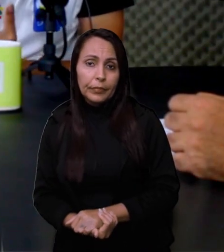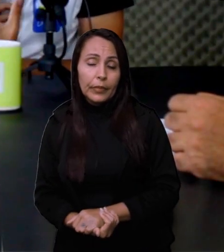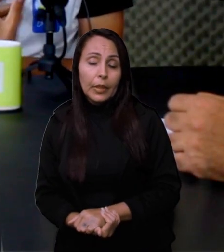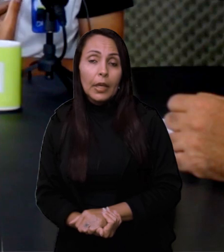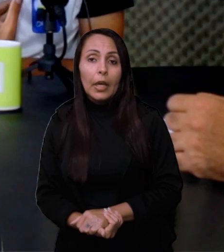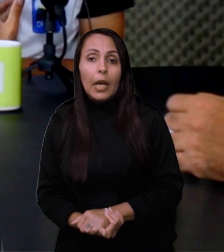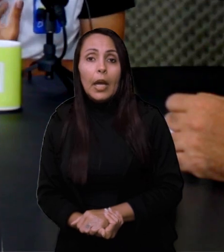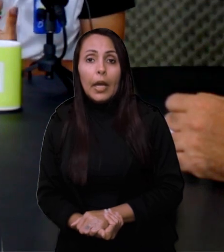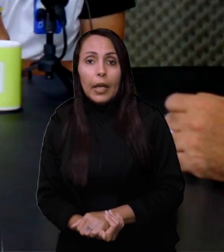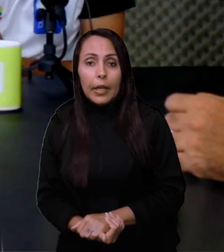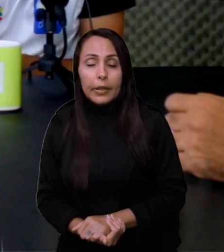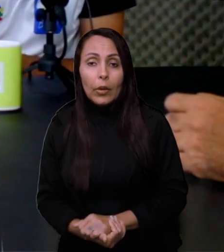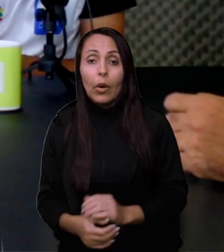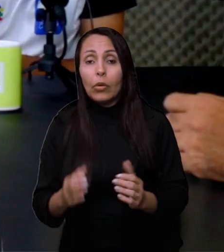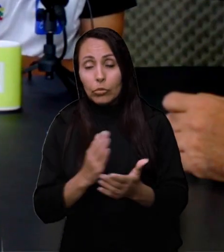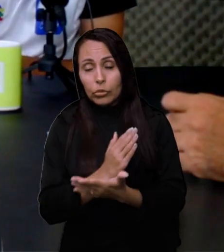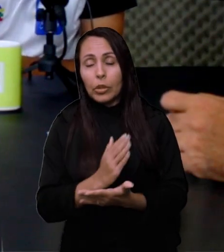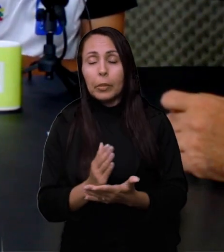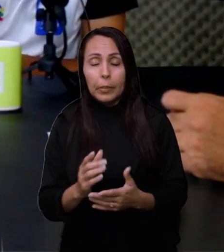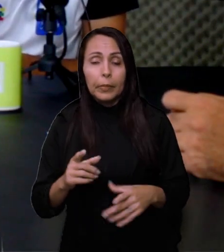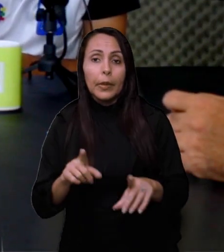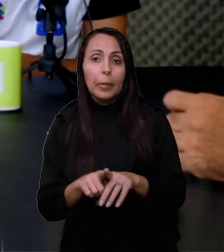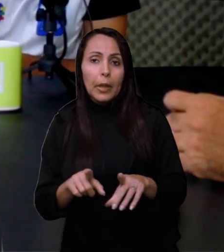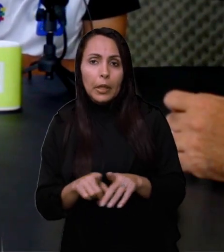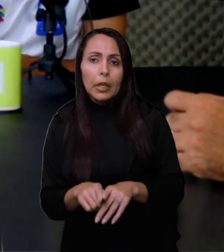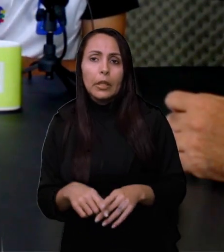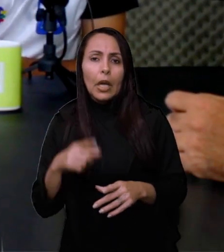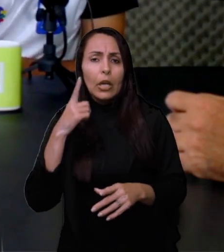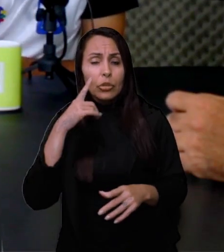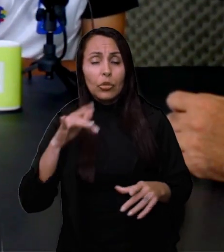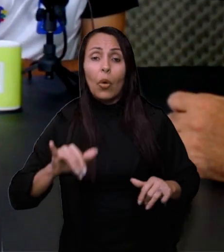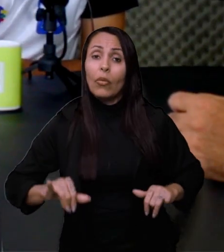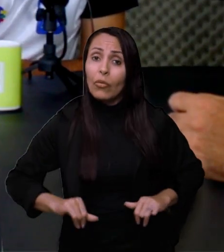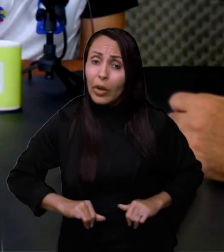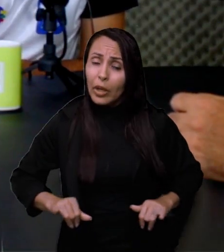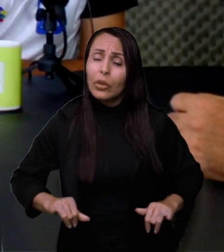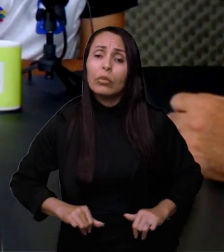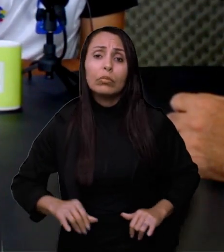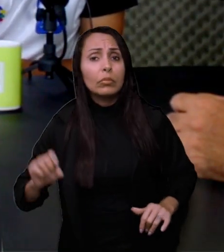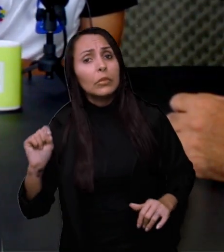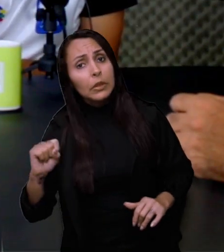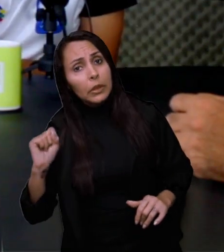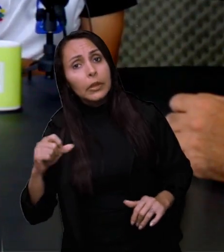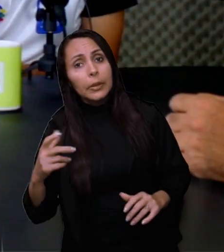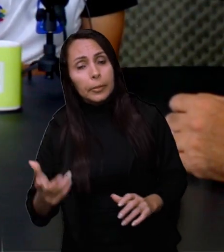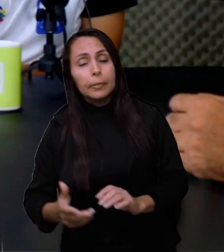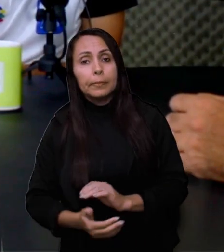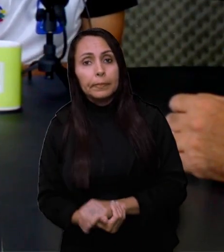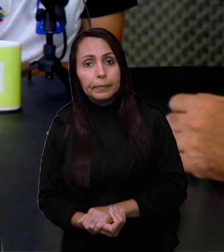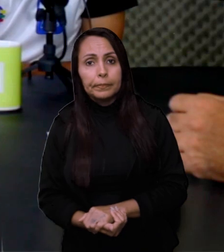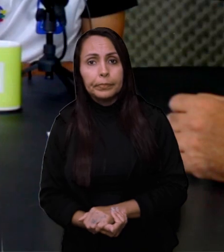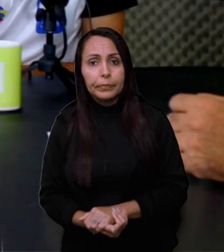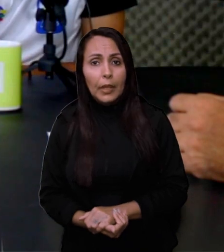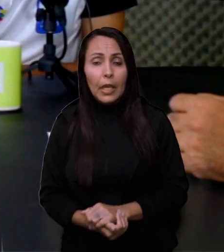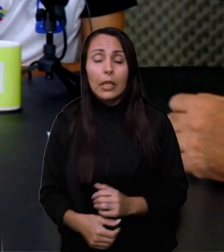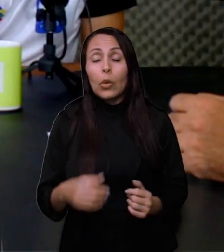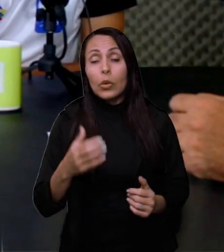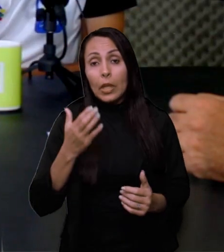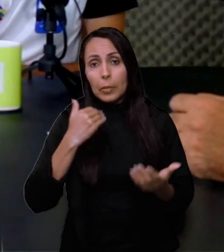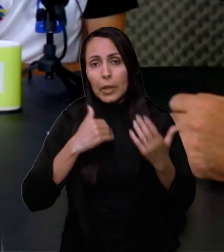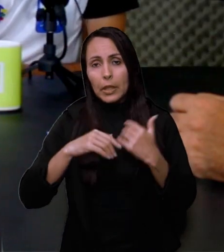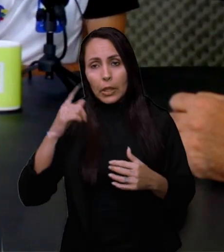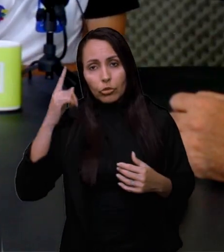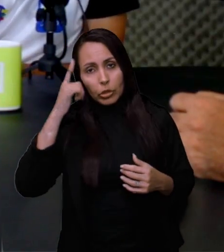tem tanto lixo que quem tá à deriva é a gente, né? Uhum. Porque a gente tá sofrendo com isso. Né? A gente tá, assim, se alimentando, a gente pensa,